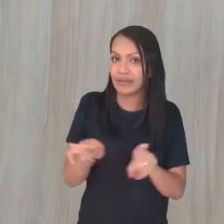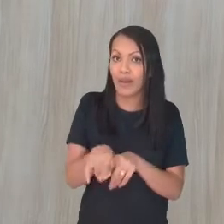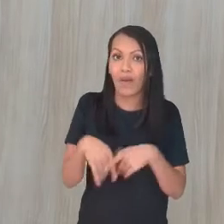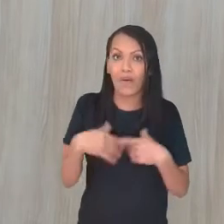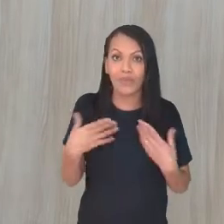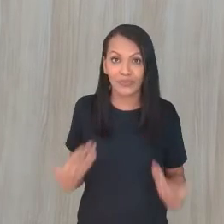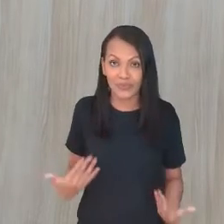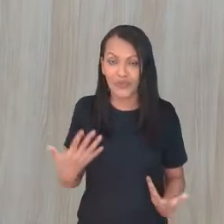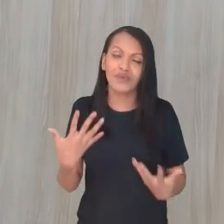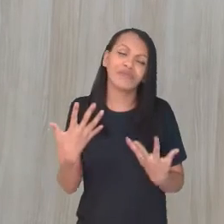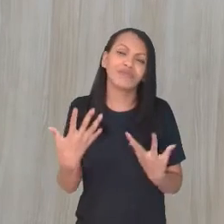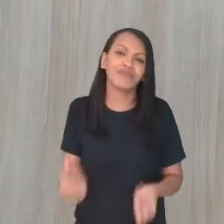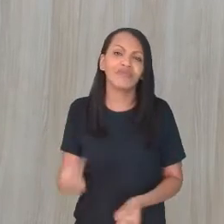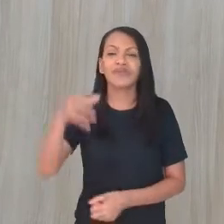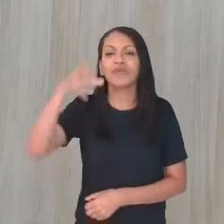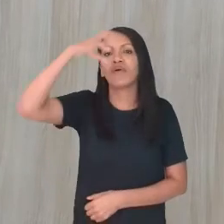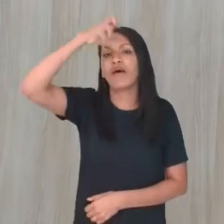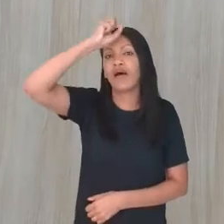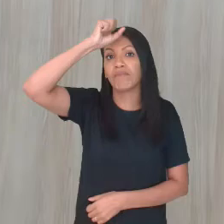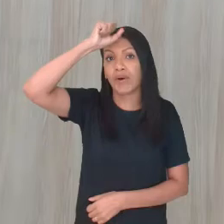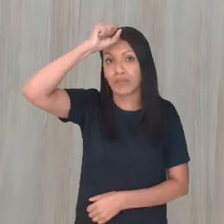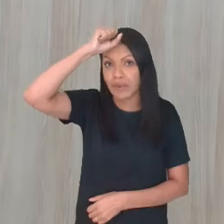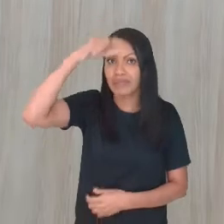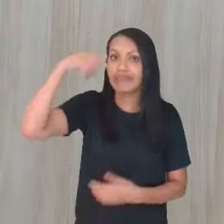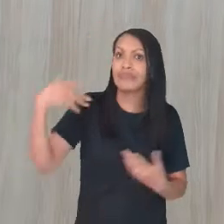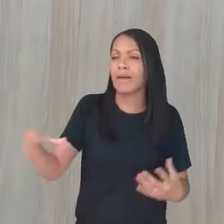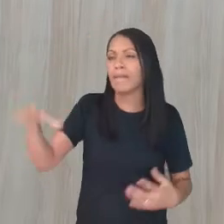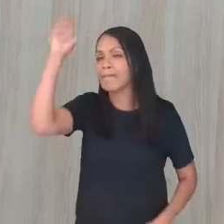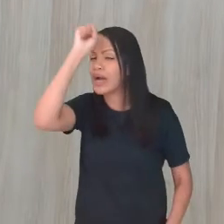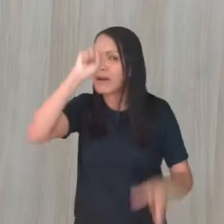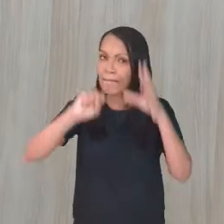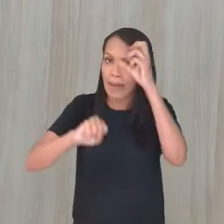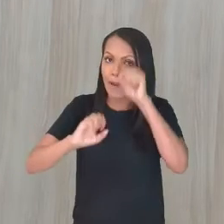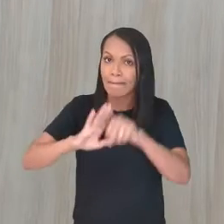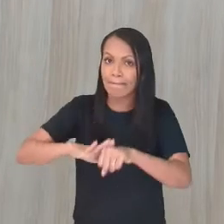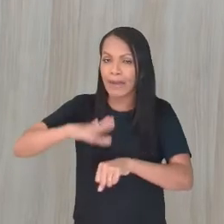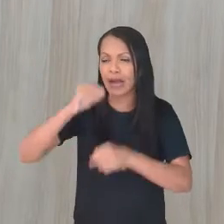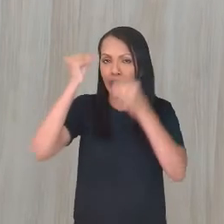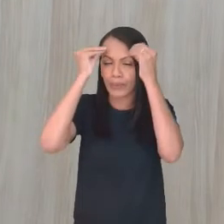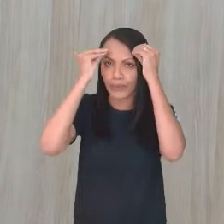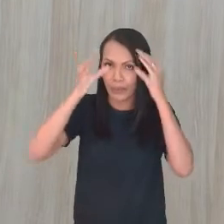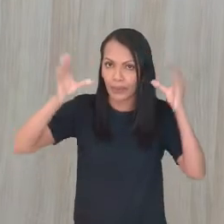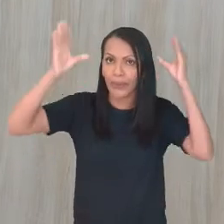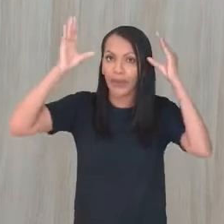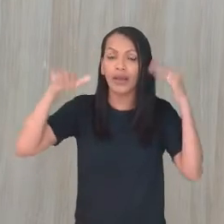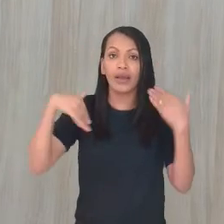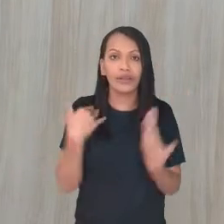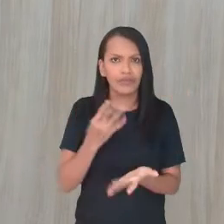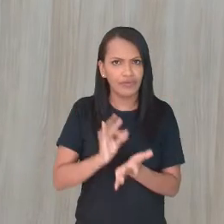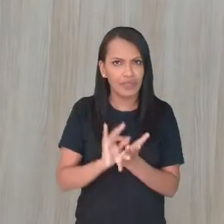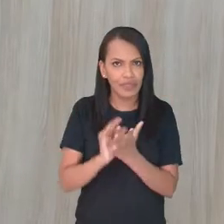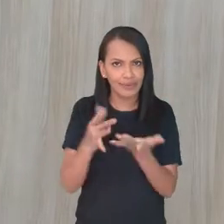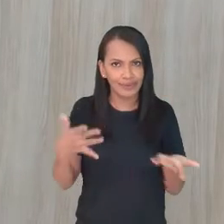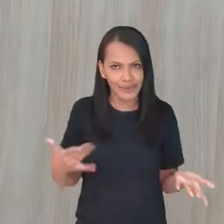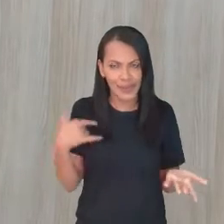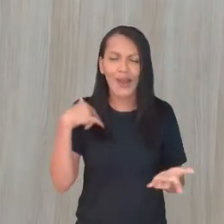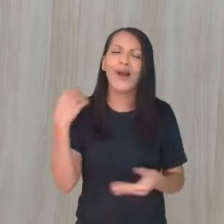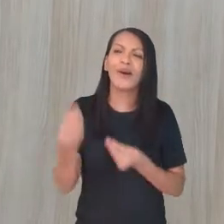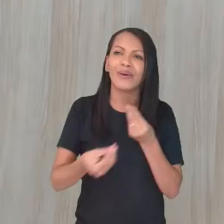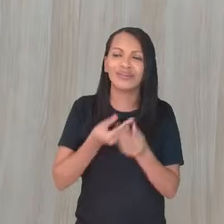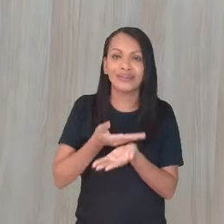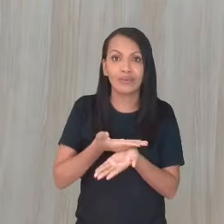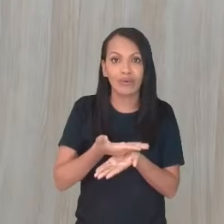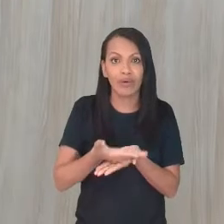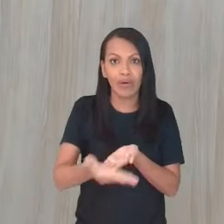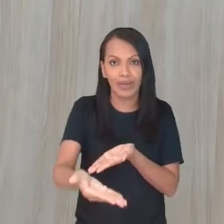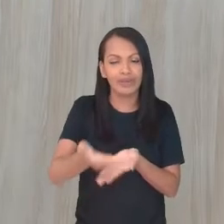vai aprendendo cada vez mais, não é verdade? Então, para essa forma de